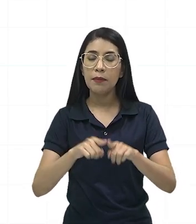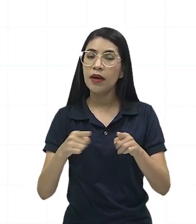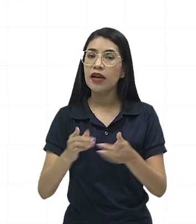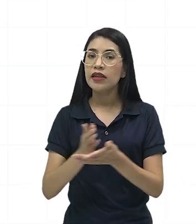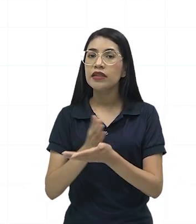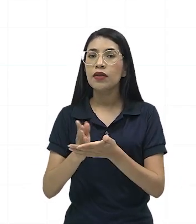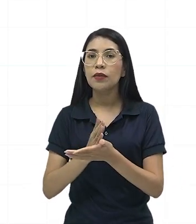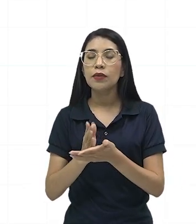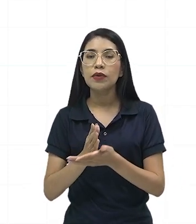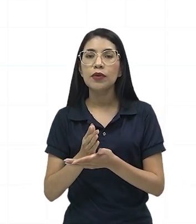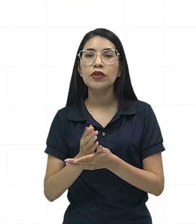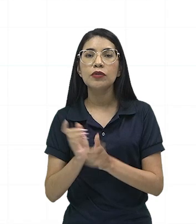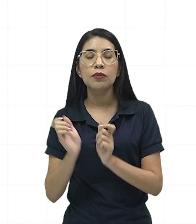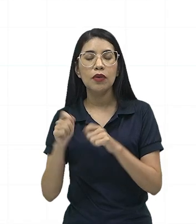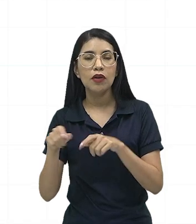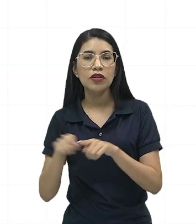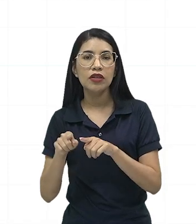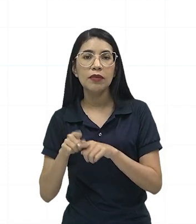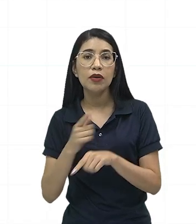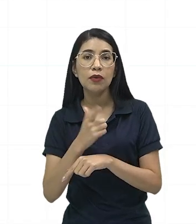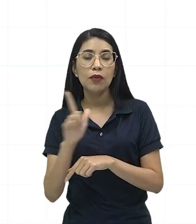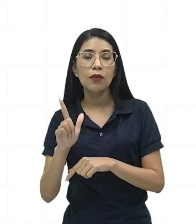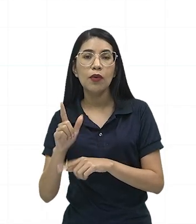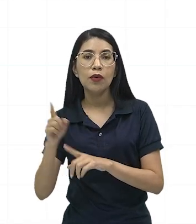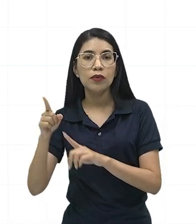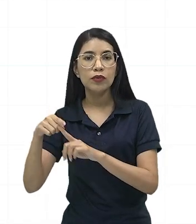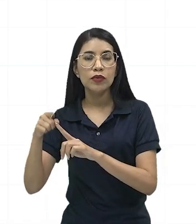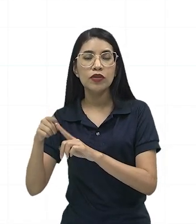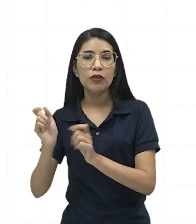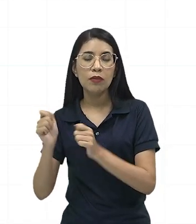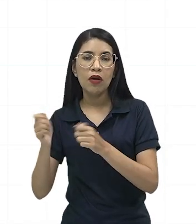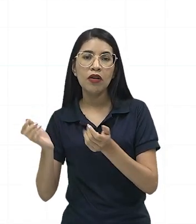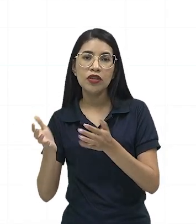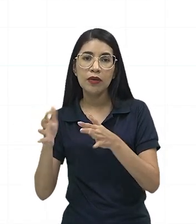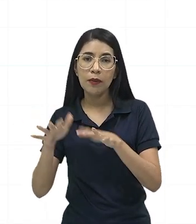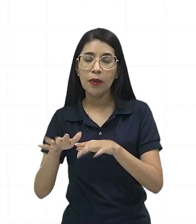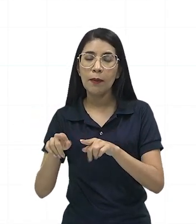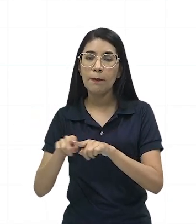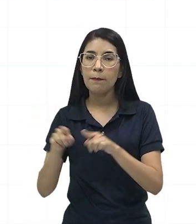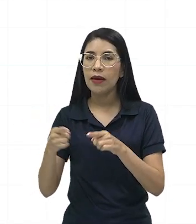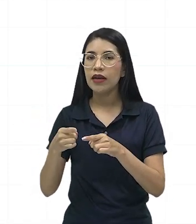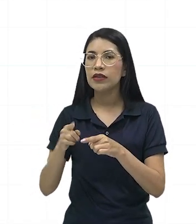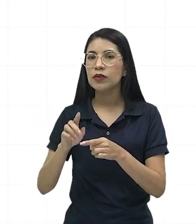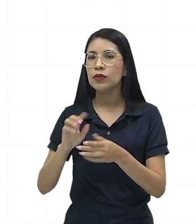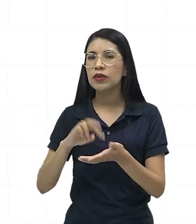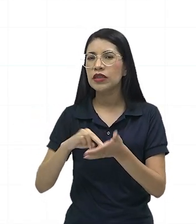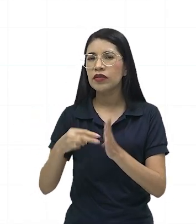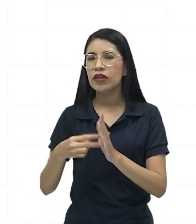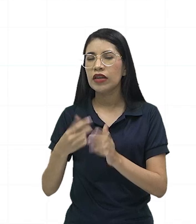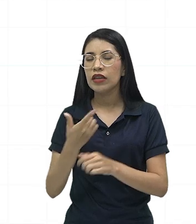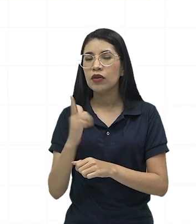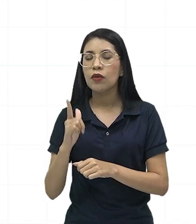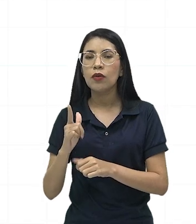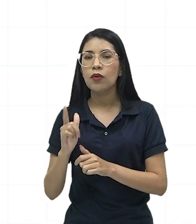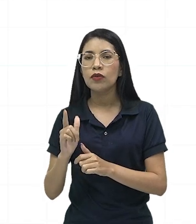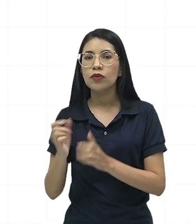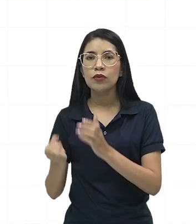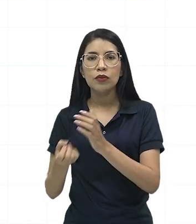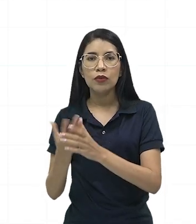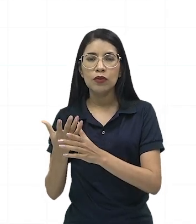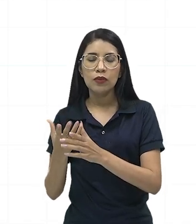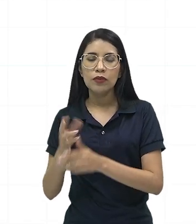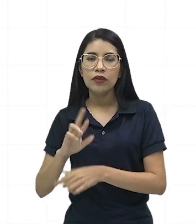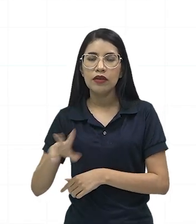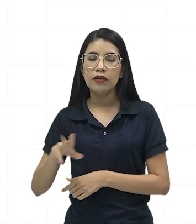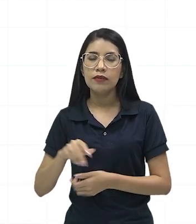que eles podem até cruzar com outras espécies, mas isso não quer dizer que eles vão gerar uma terceira espécie ali, né? Então, observe